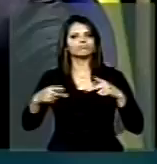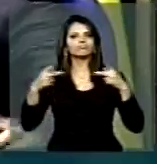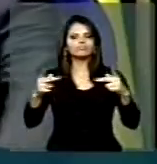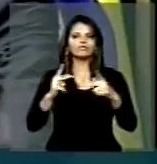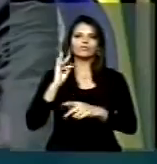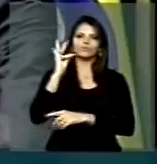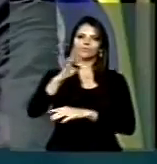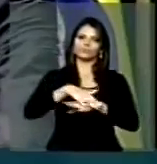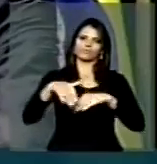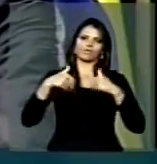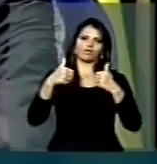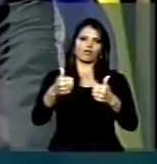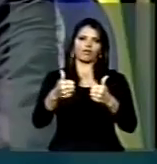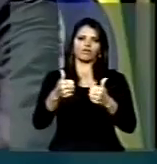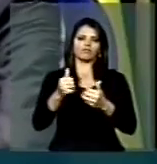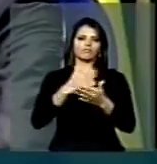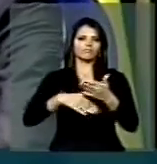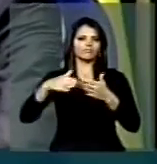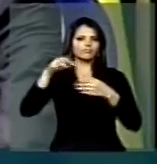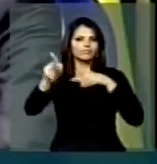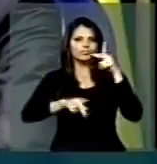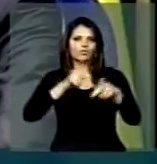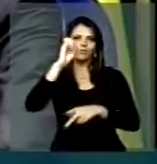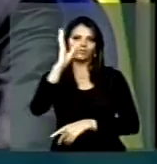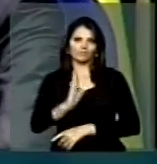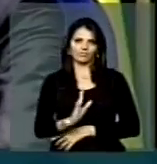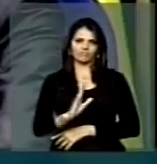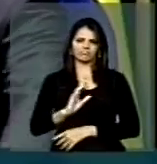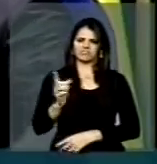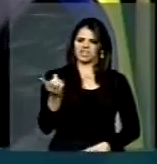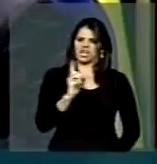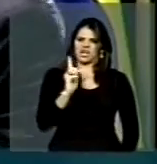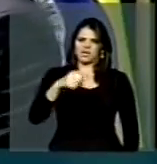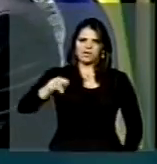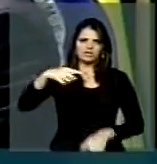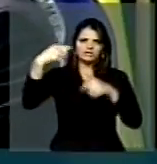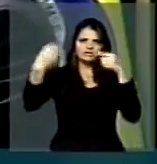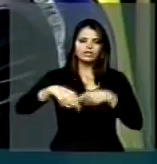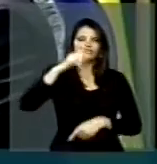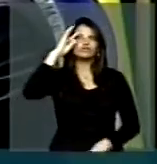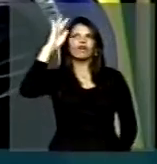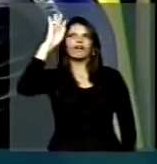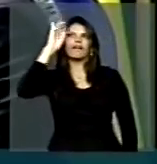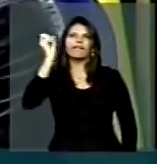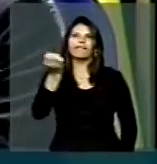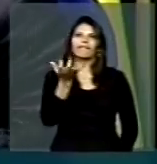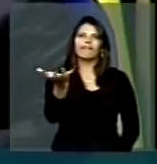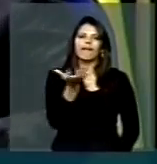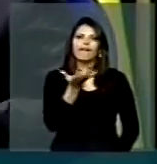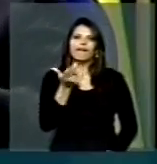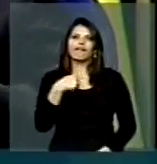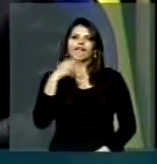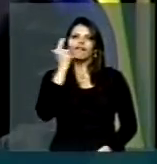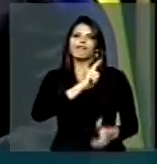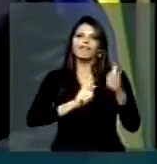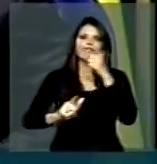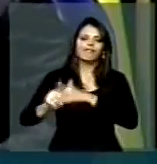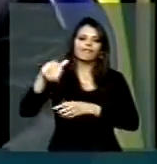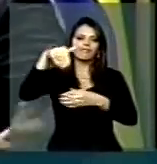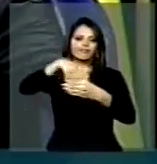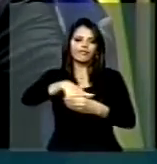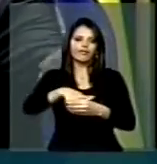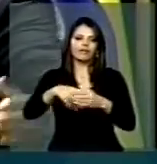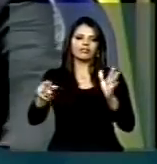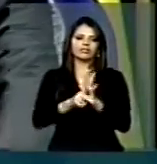futuro melhor para todos os brasileiros. Pelo contrário, sonhavam em capitalizar nas urnas o agravamento do